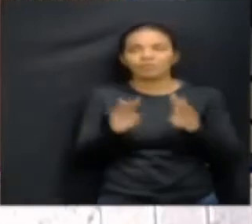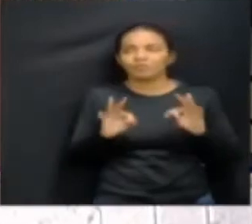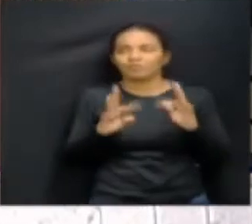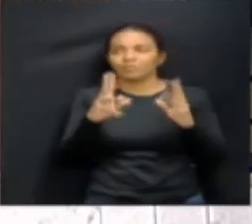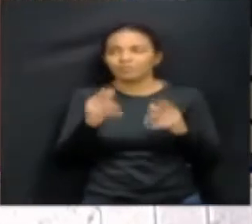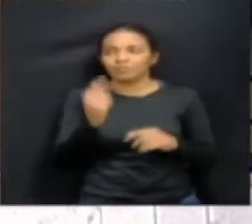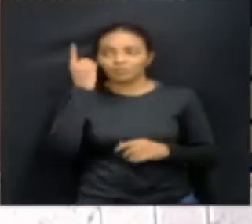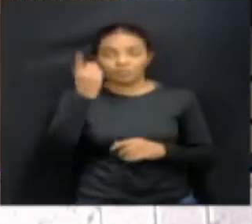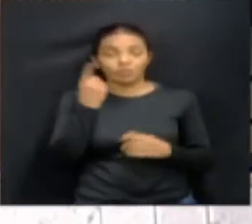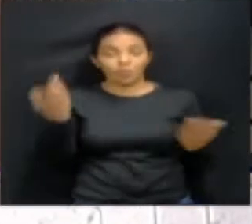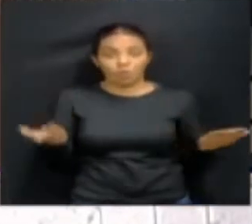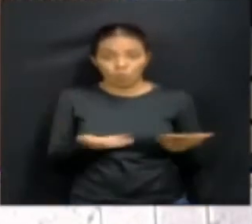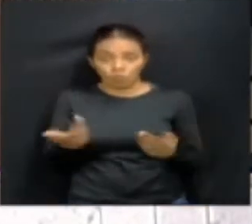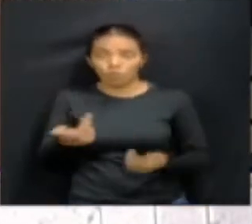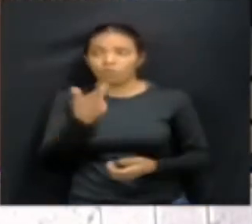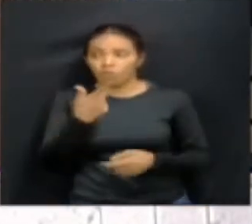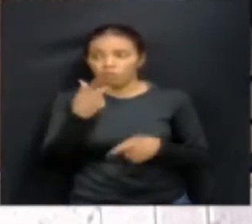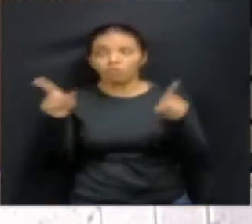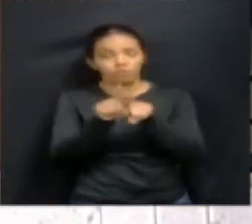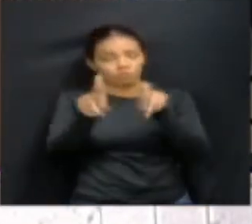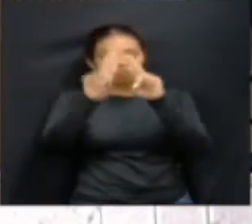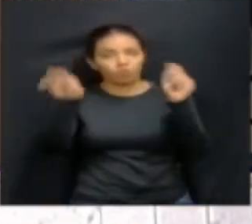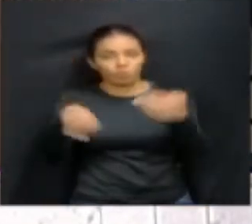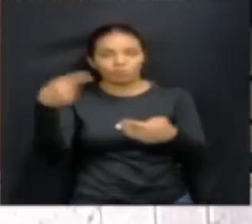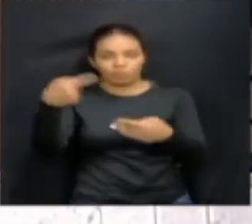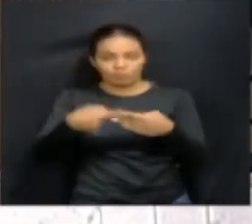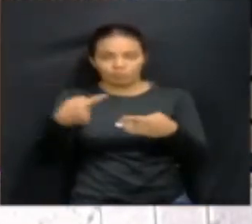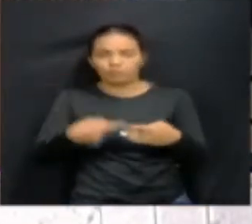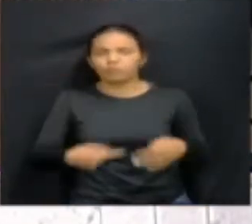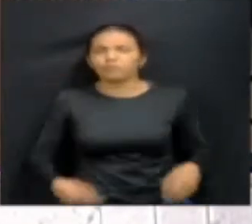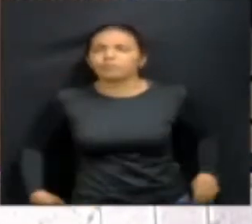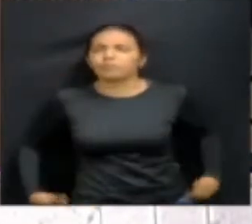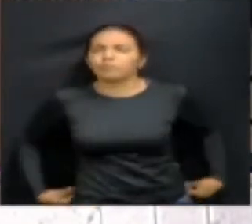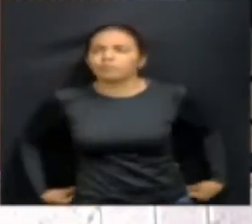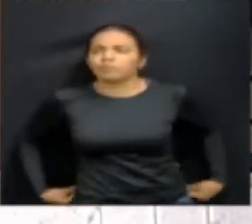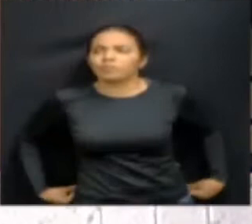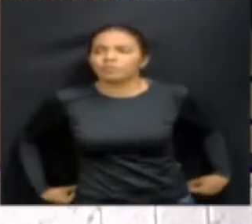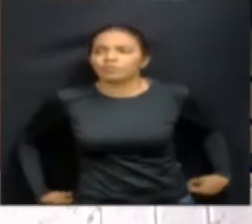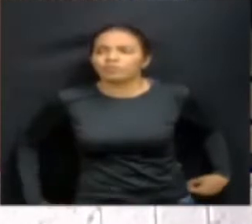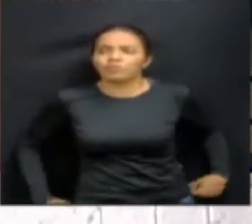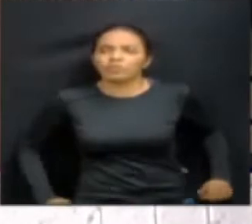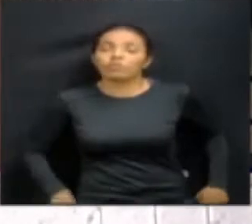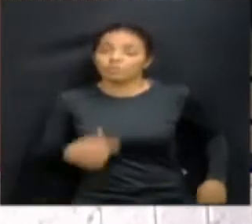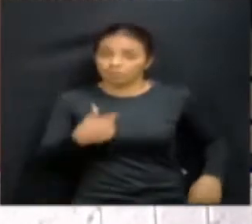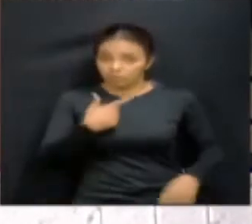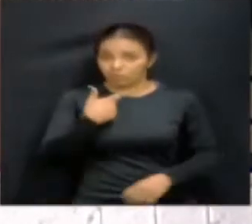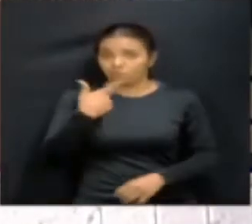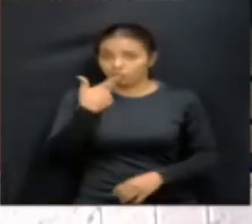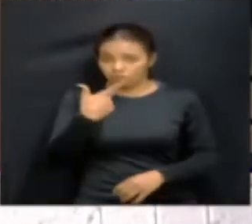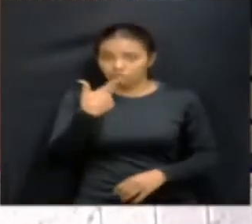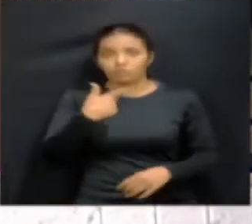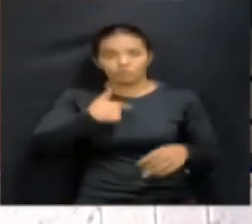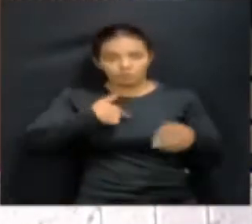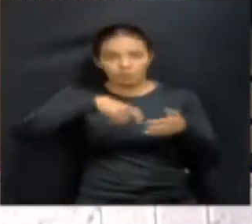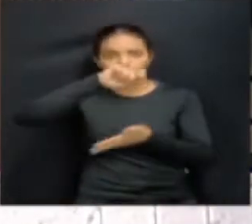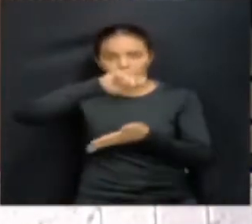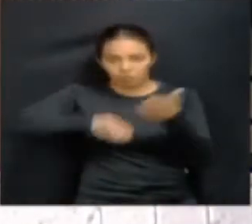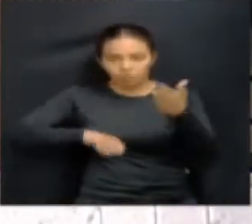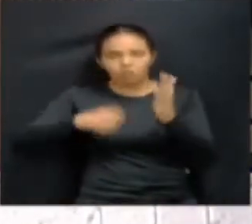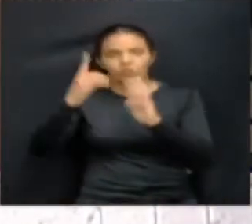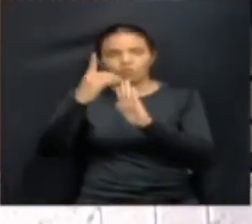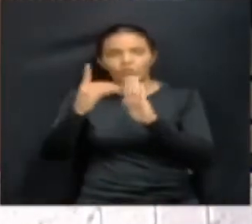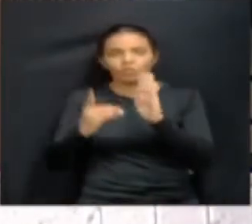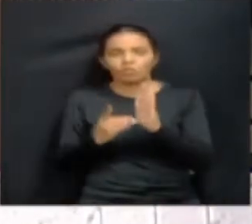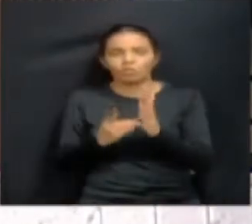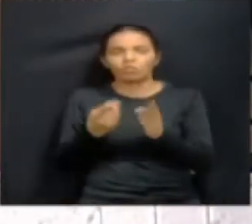a nossa fala hoje também é sobre o pedágio mas eu quero que já é afirmar a minha assinatura também ao documento